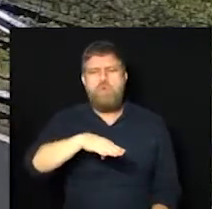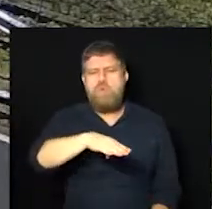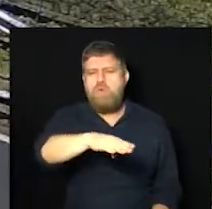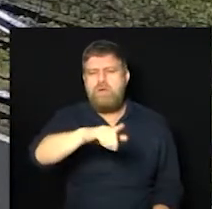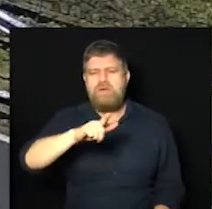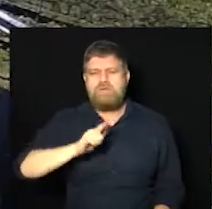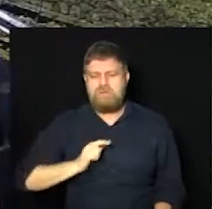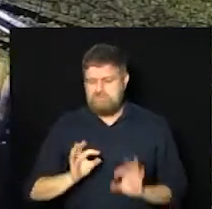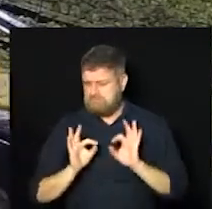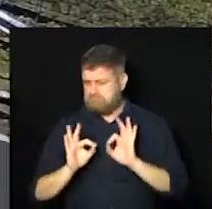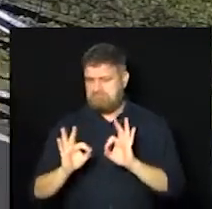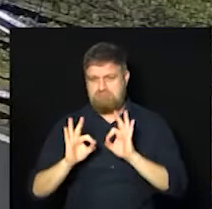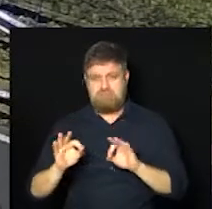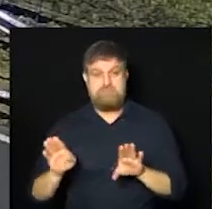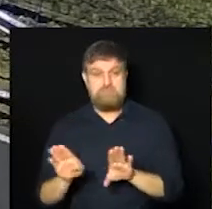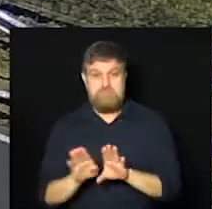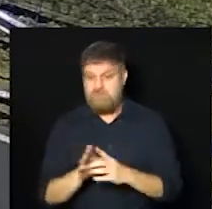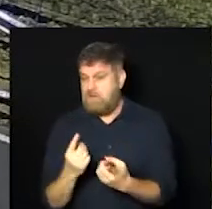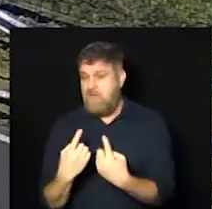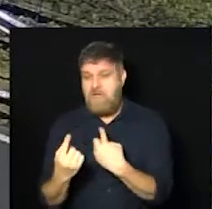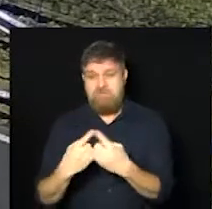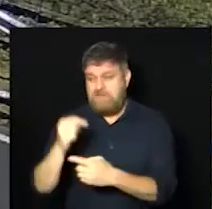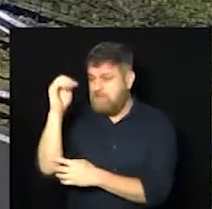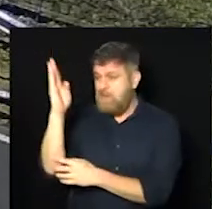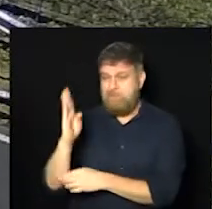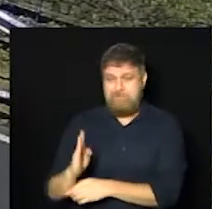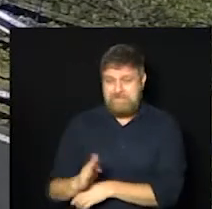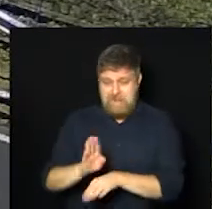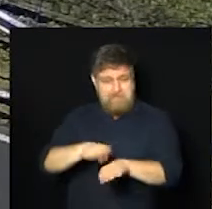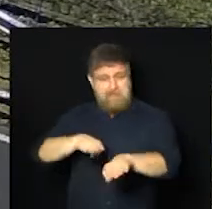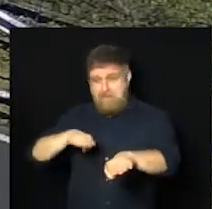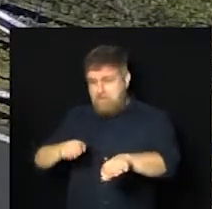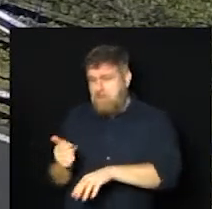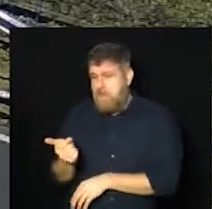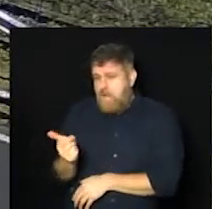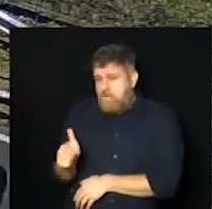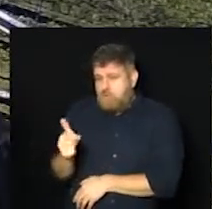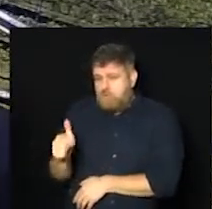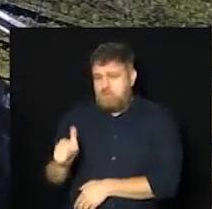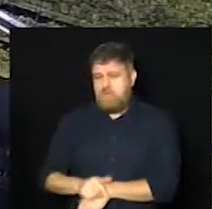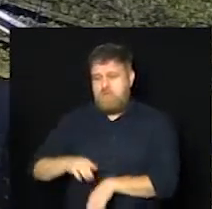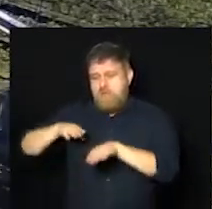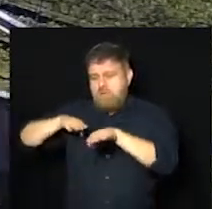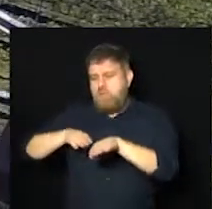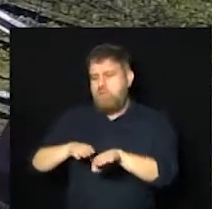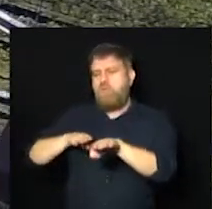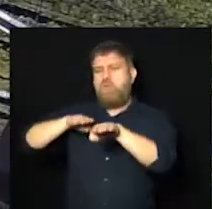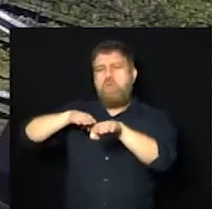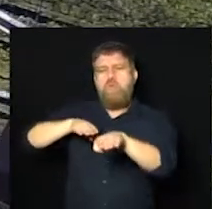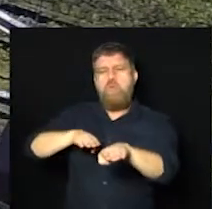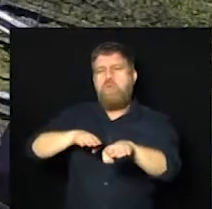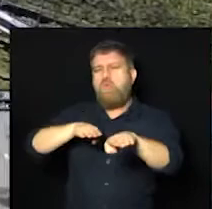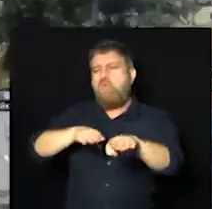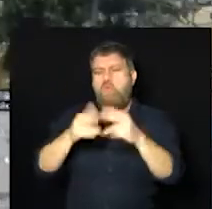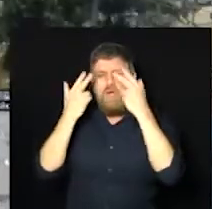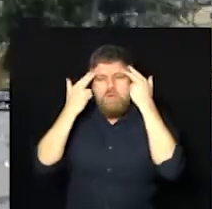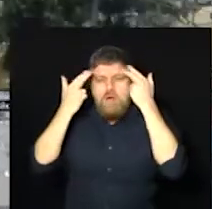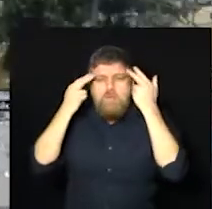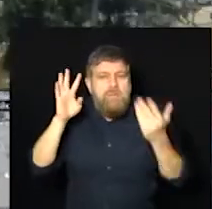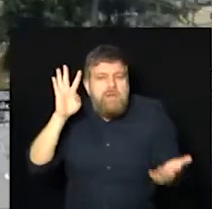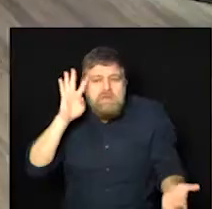Orozimbo Maia e também com a Avenida Brasil, que não há trânsito, ele segue fluindo normalmente nesta